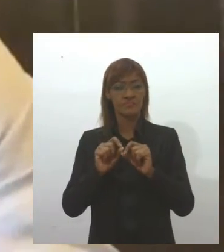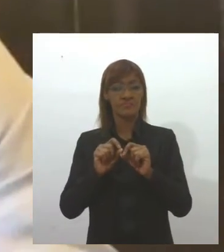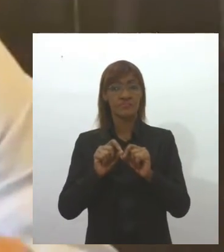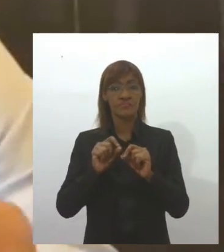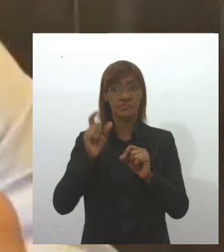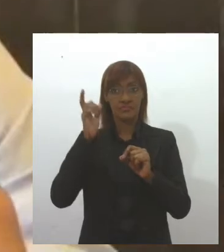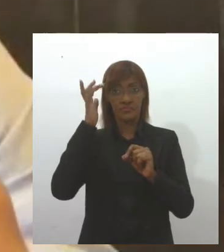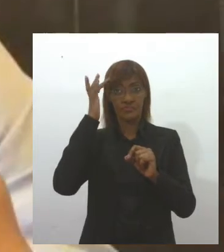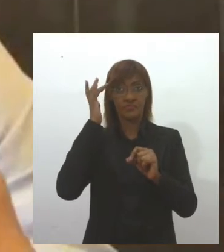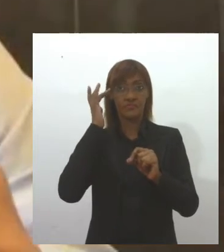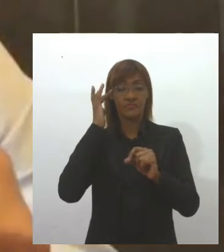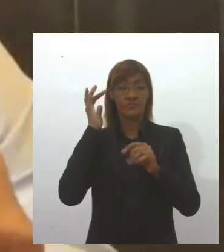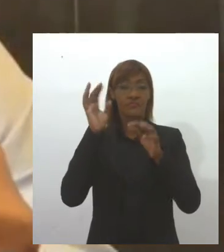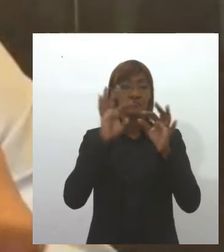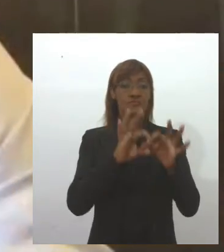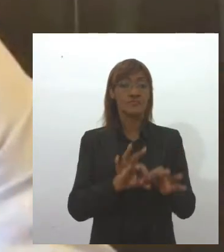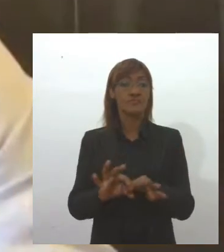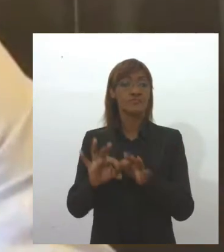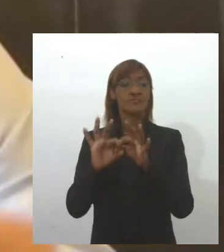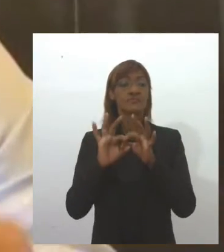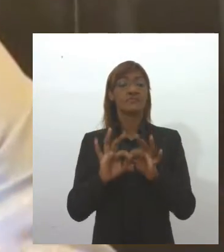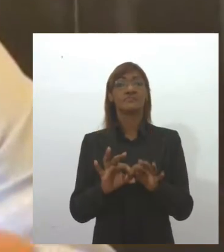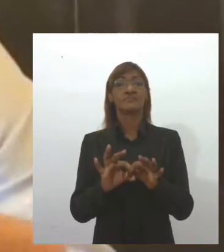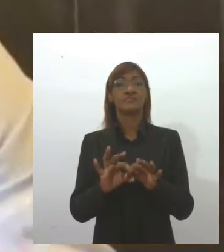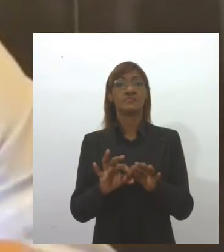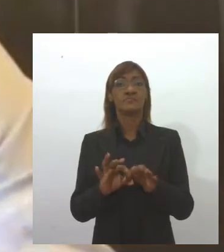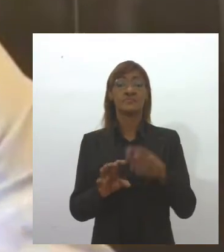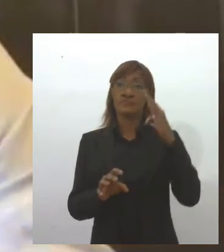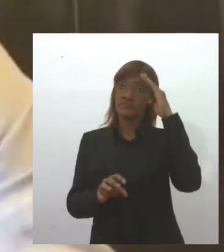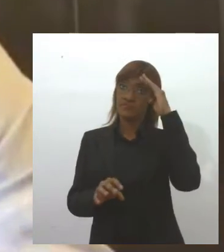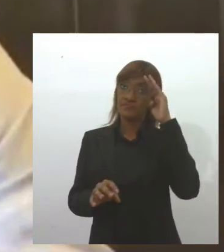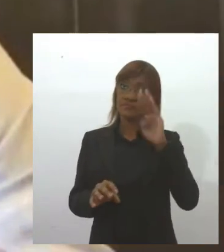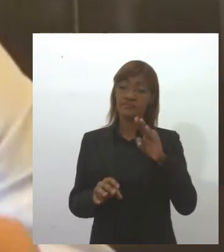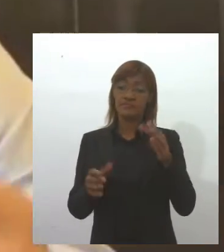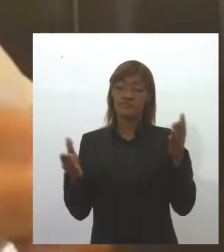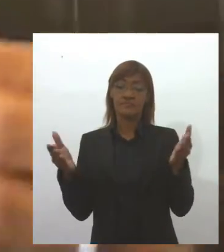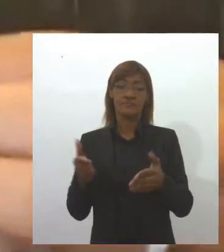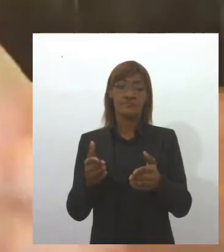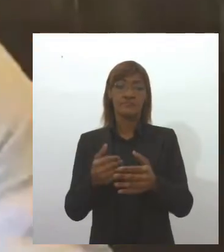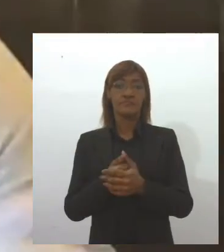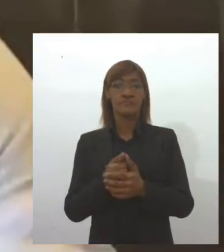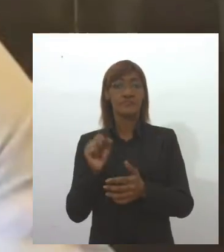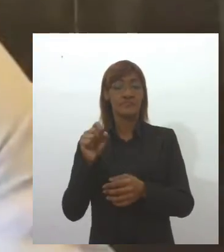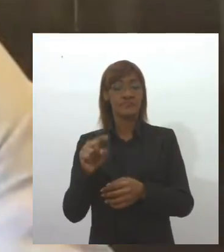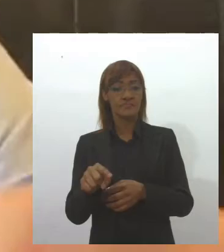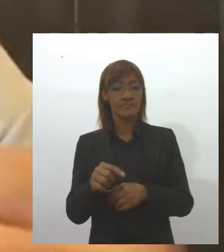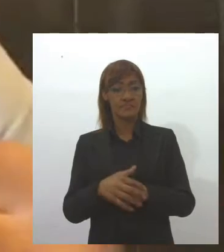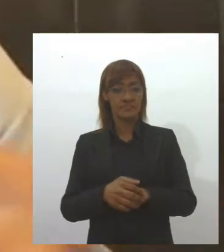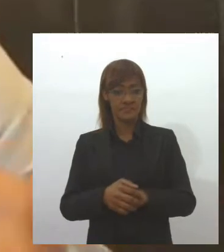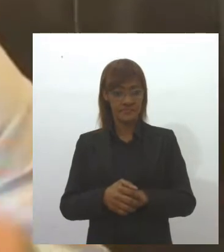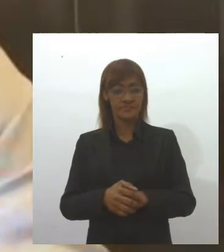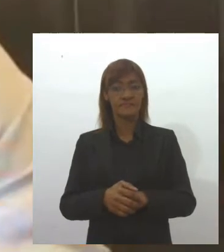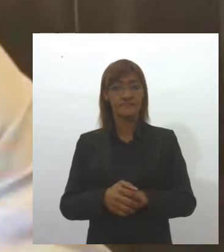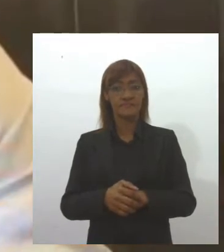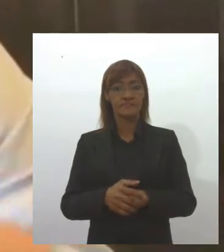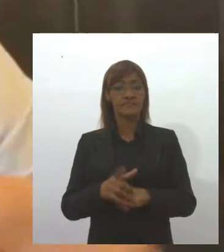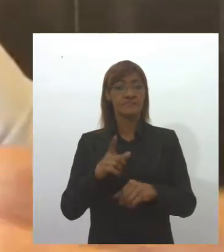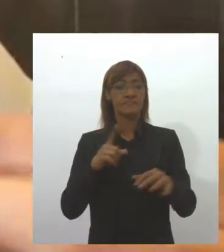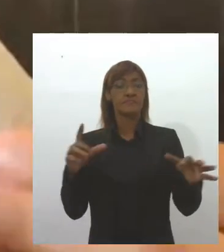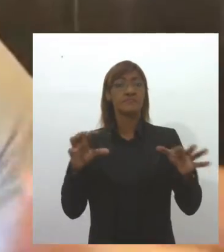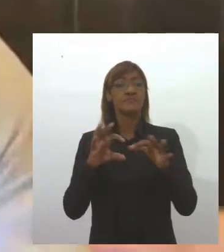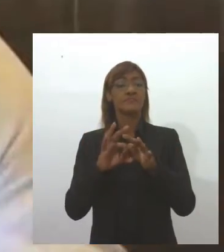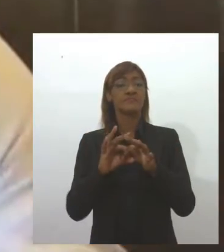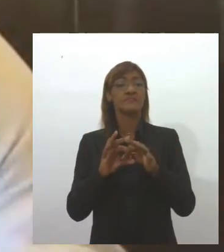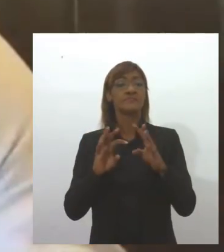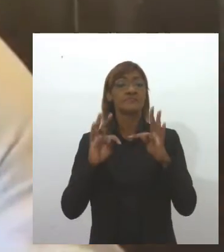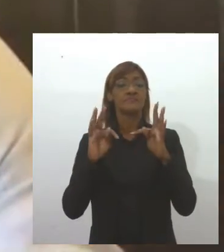termo união é a palavra-chave hoje da situação do turismo em Sergipe. União do poder público, união do poder privado. A